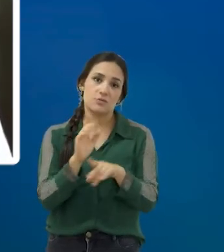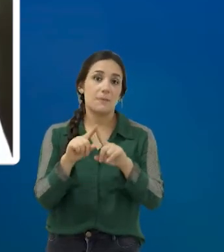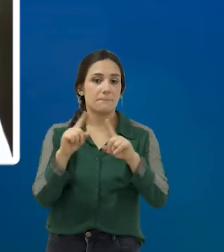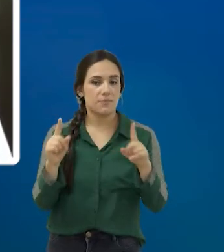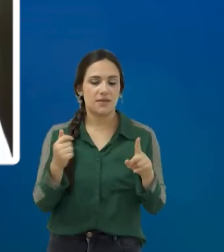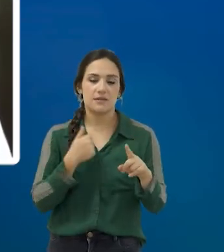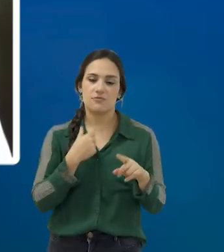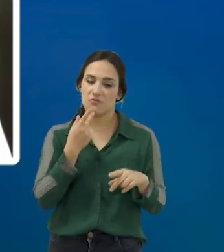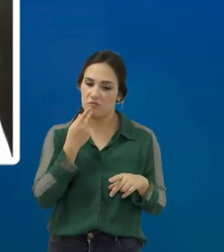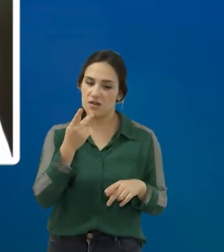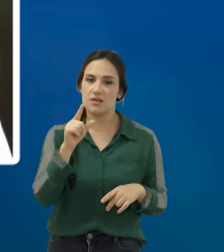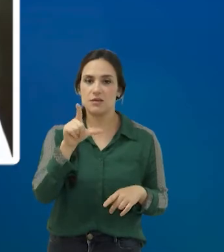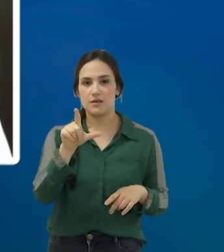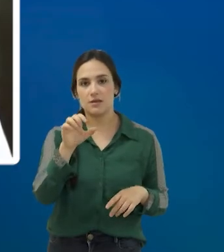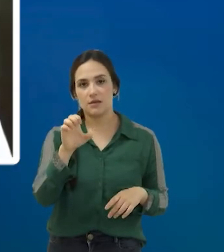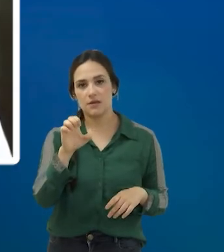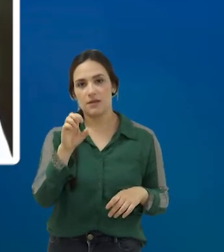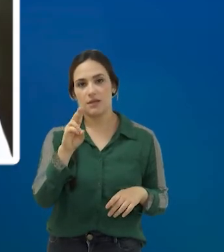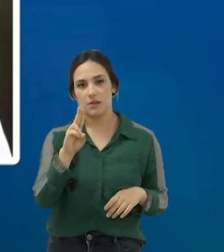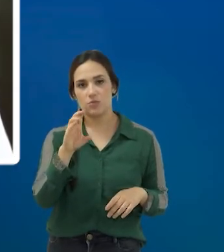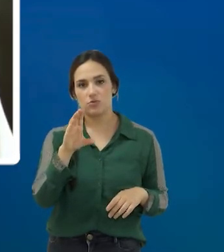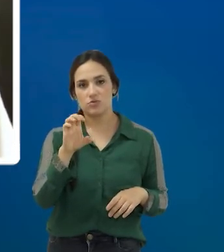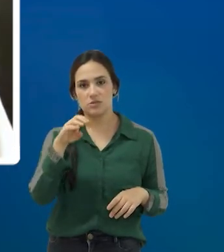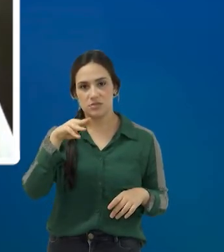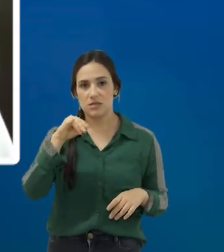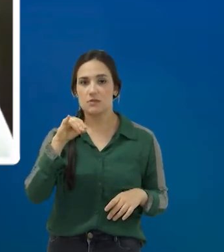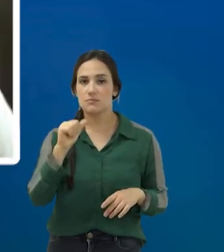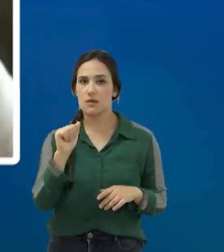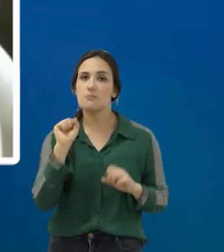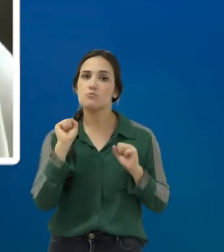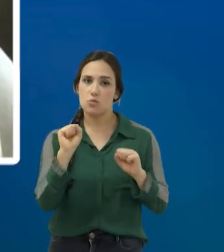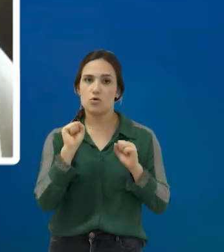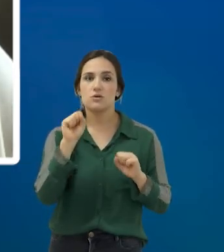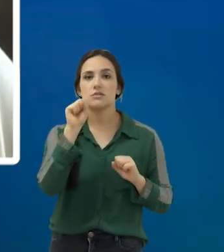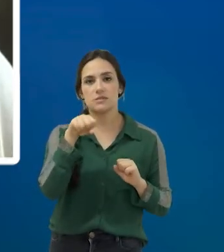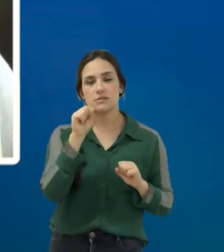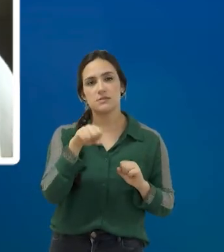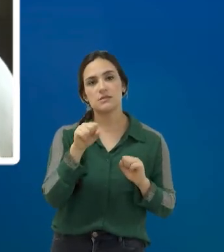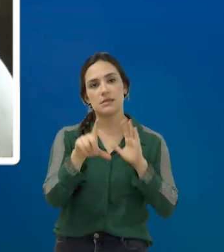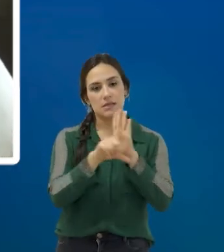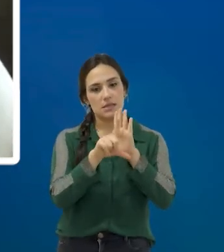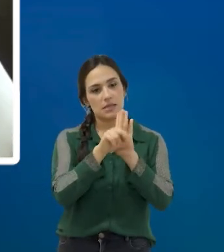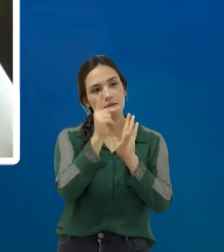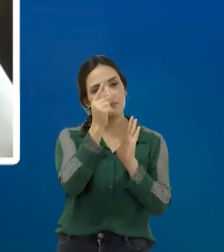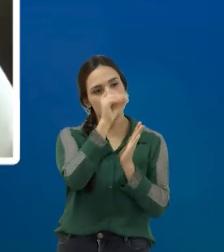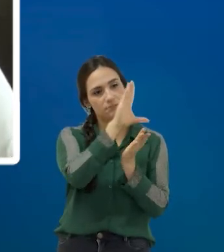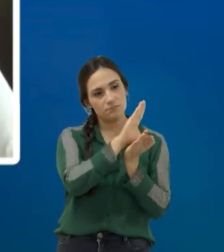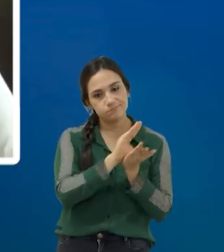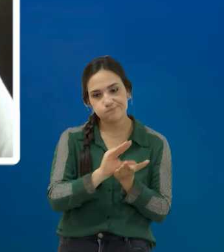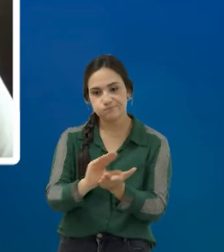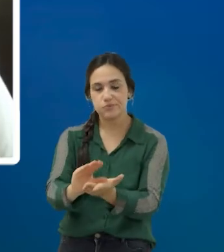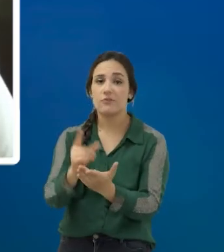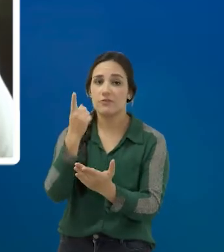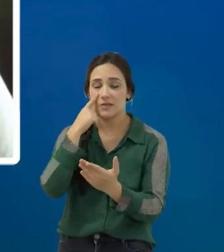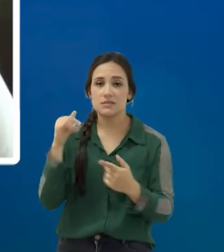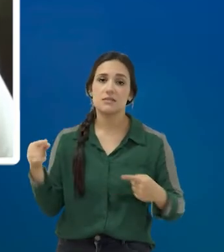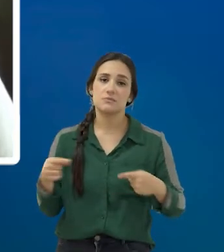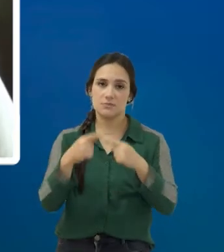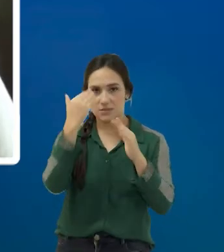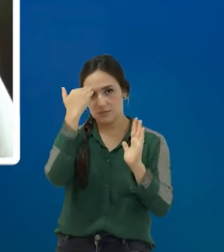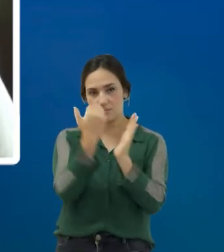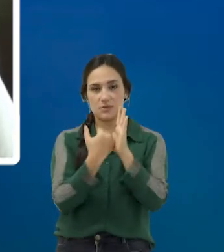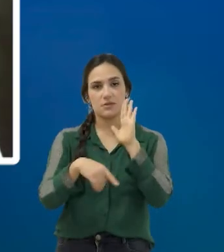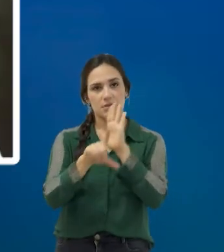falando de leucemia, de câncer, oncologia, então eles podem destinar uma parte desses recursos, se for possível, né? Aí tem que ver a questão